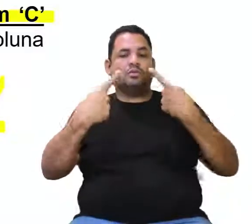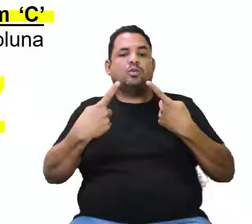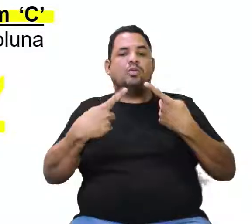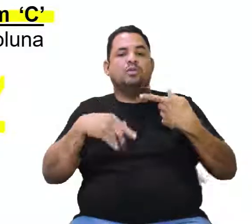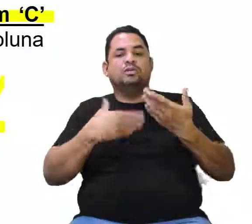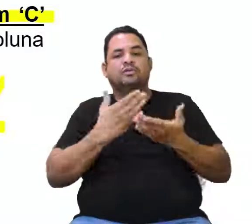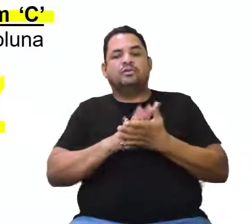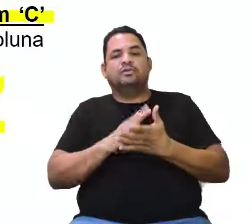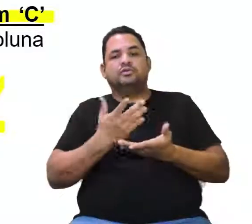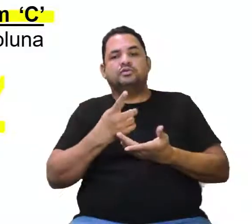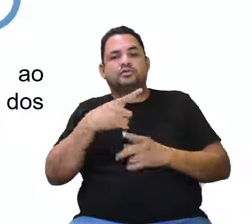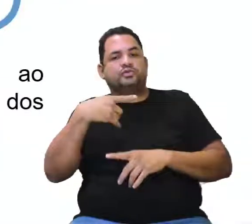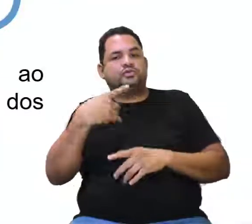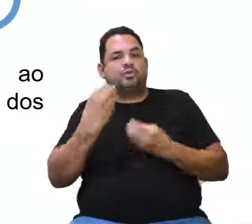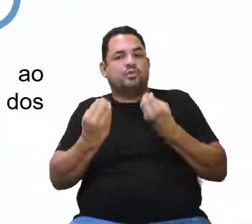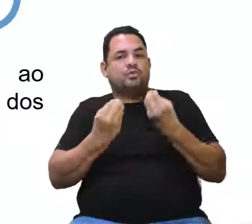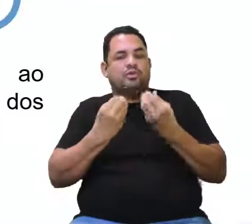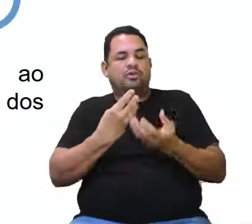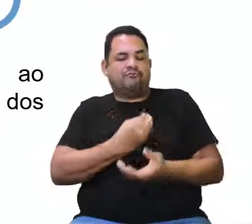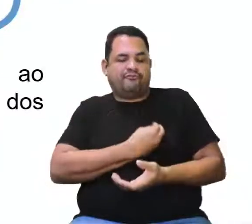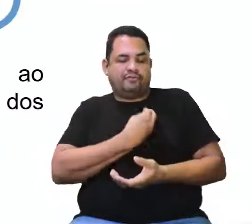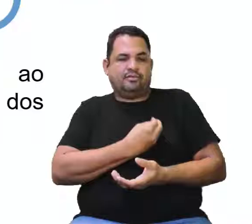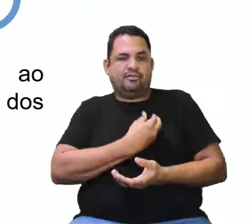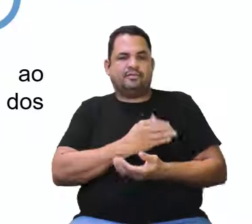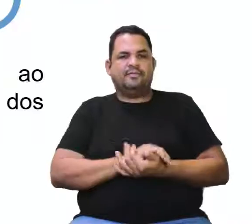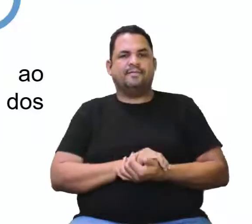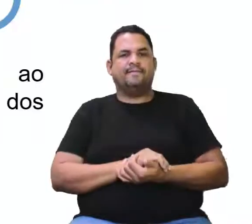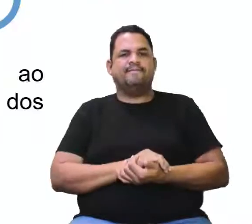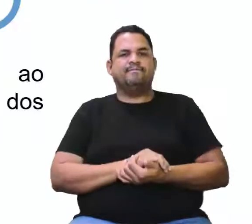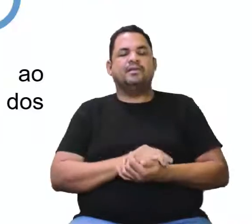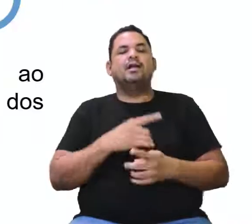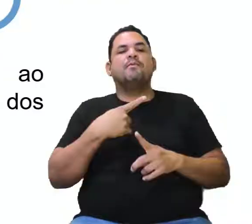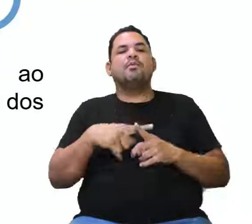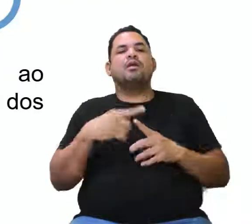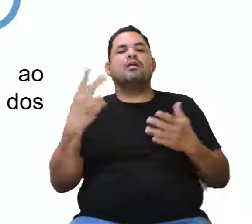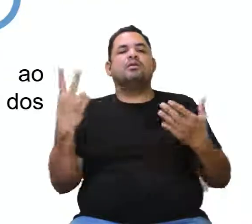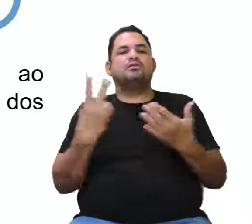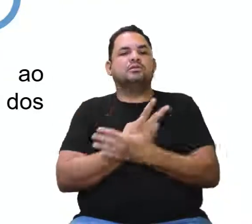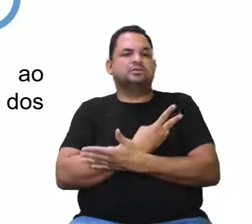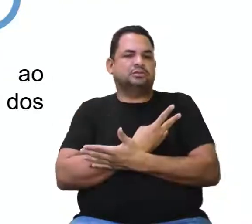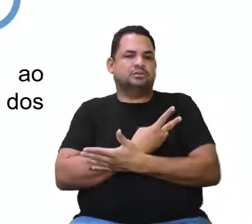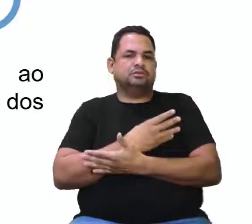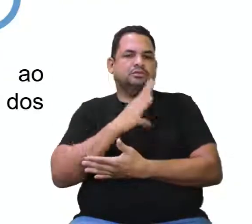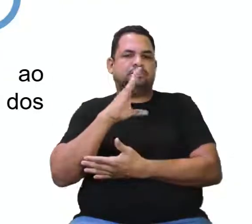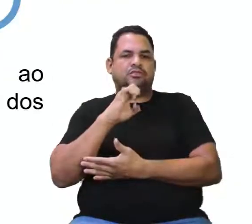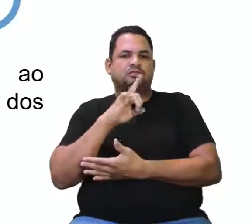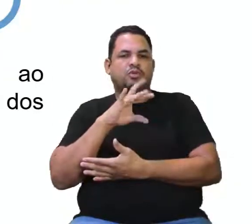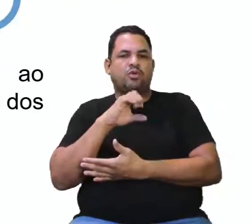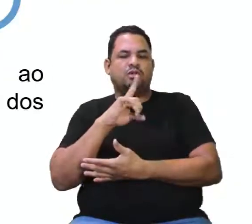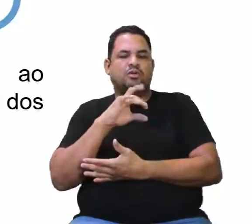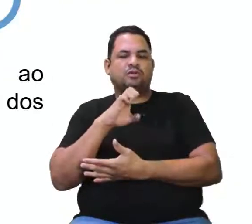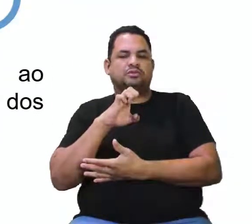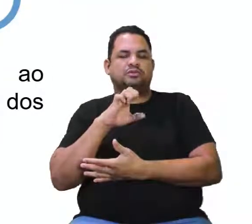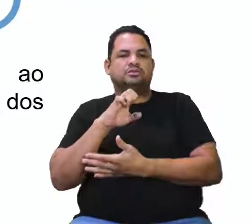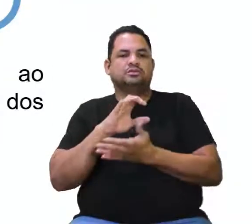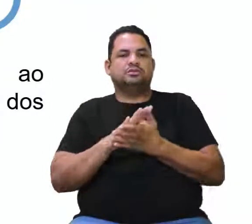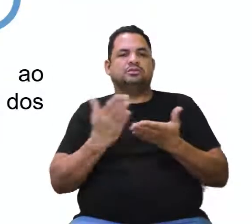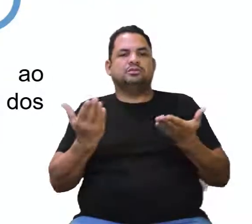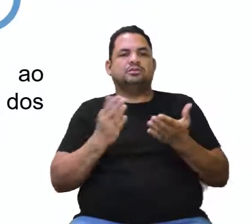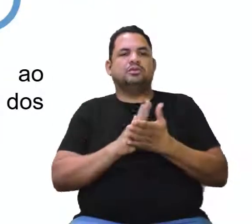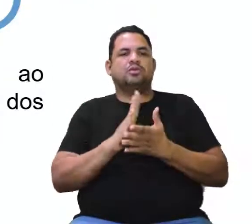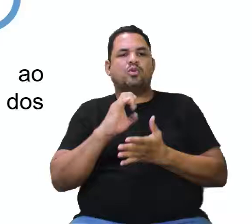meus estilos de vida. Nós temos as causas da escoliose, professora Iris. Ela pode ser